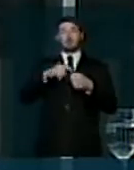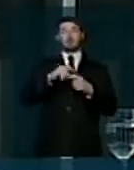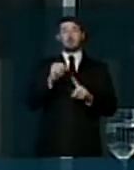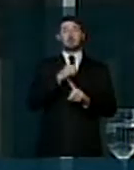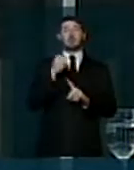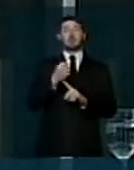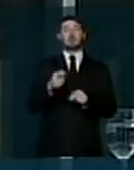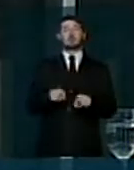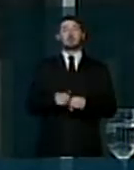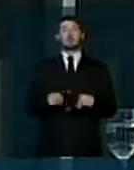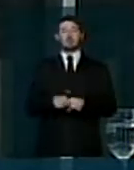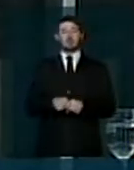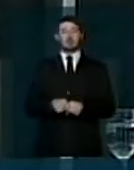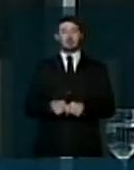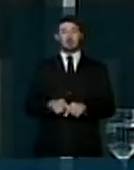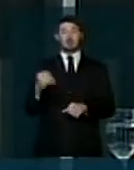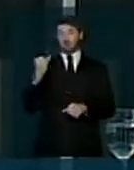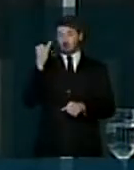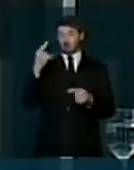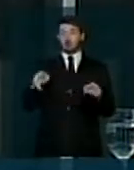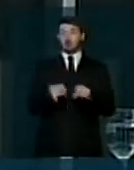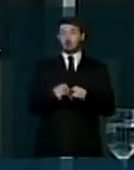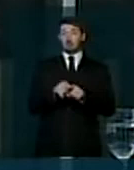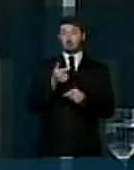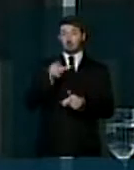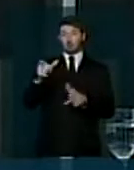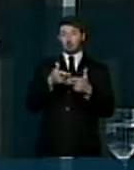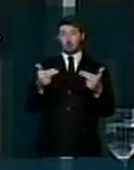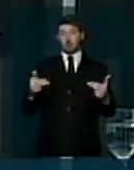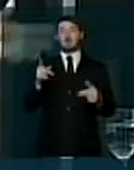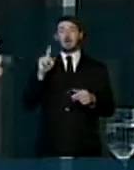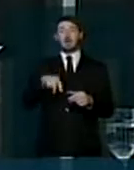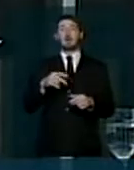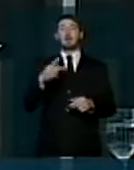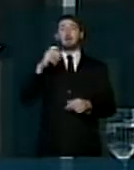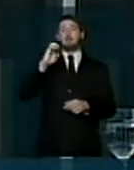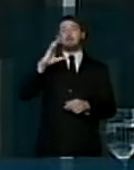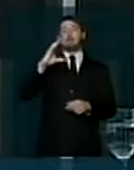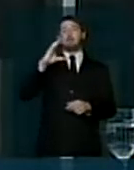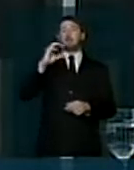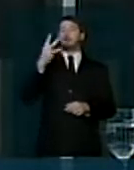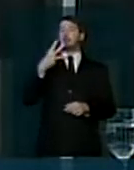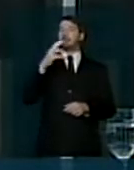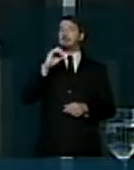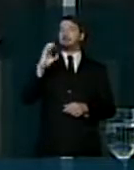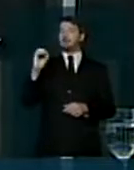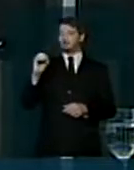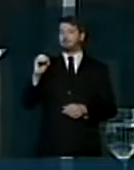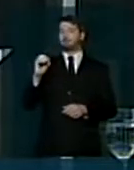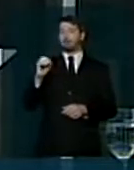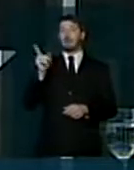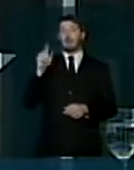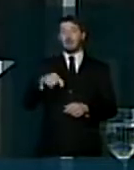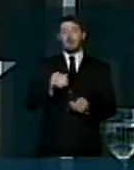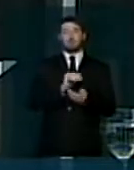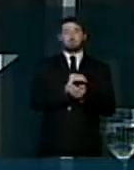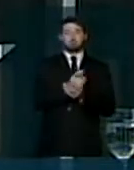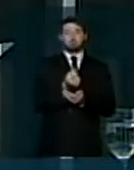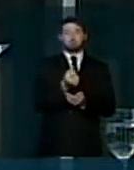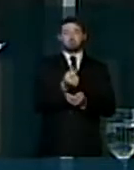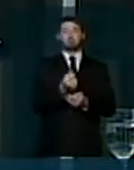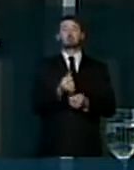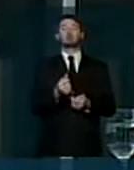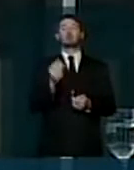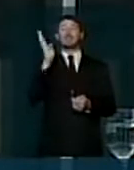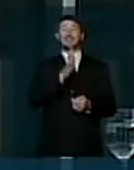reintegrar. Outra demanda importante aqui no Congresso Nacional, trata-se da PEC 300, para criar um Fundo Nacional